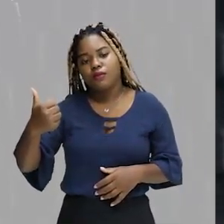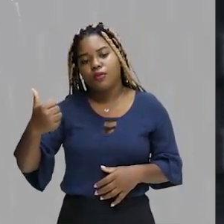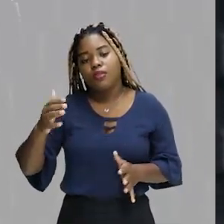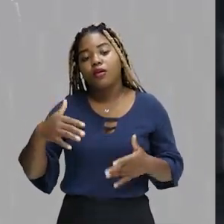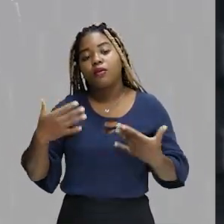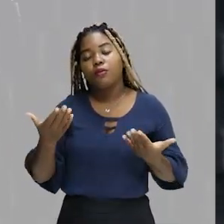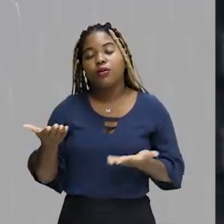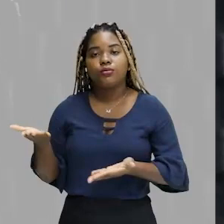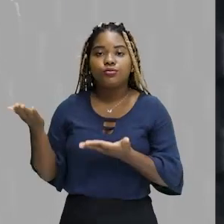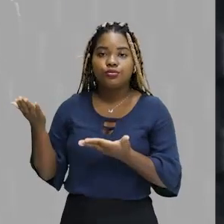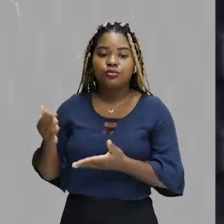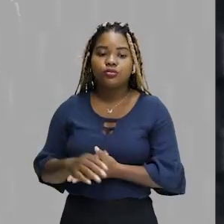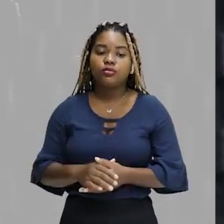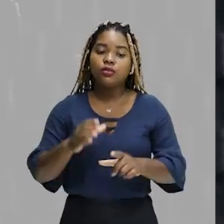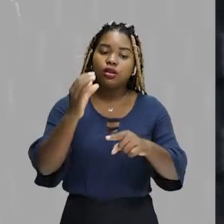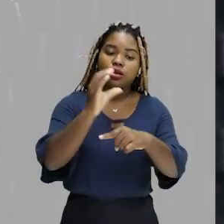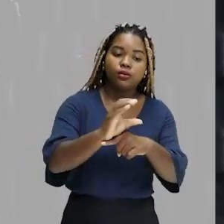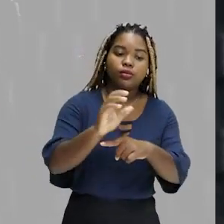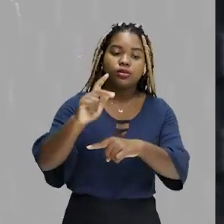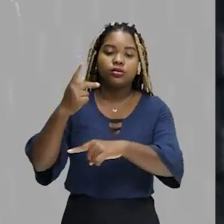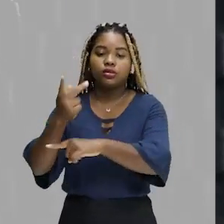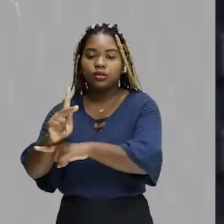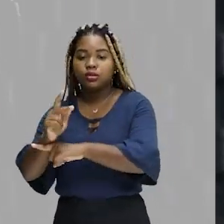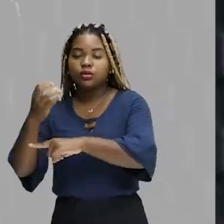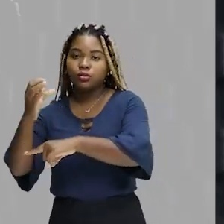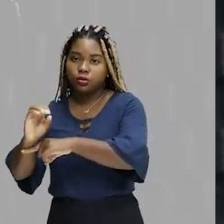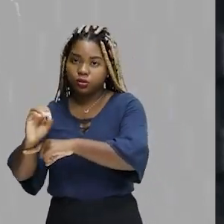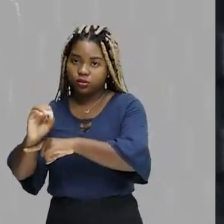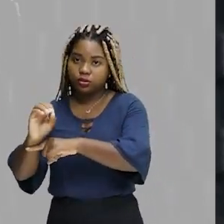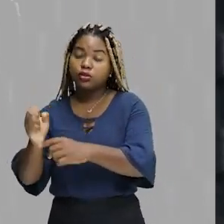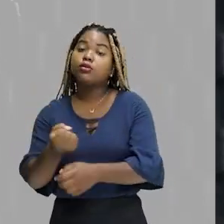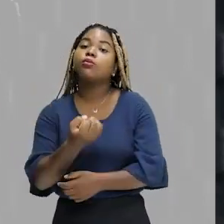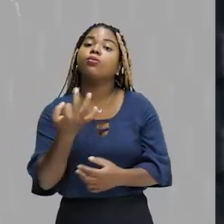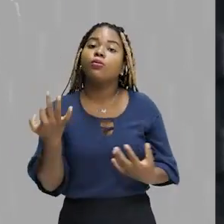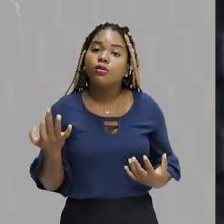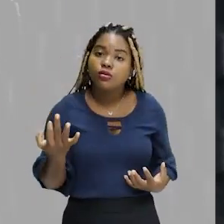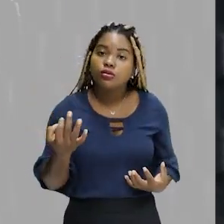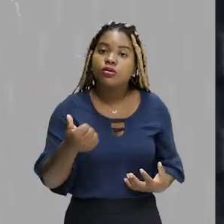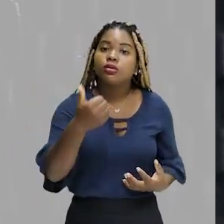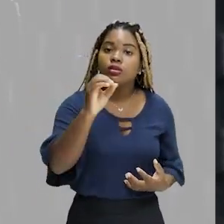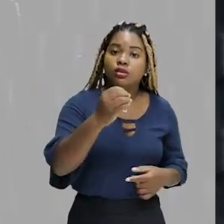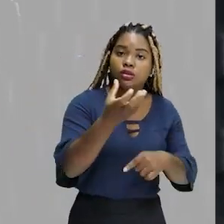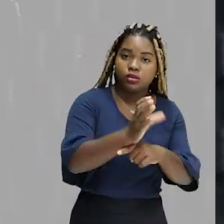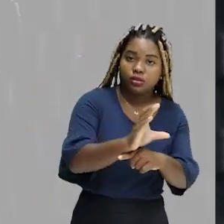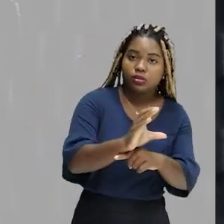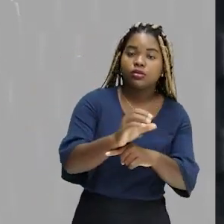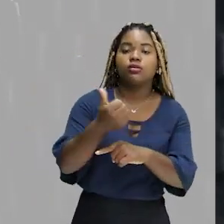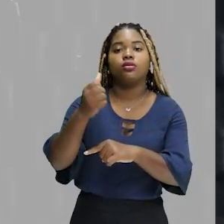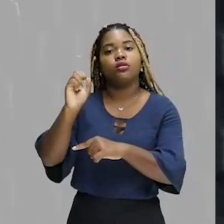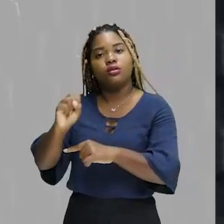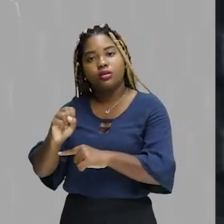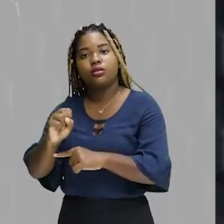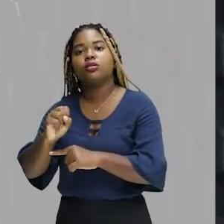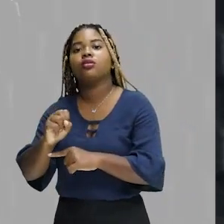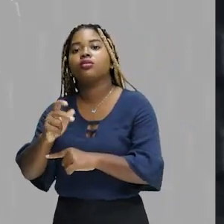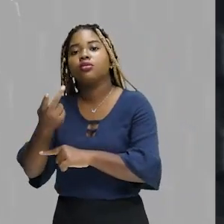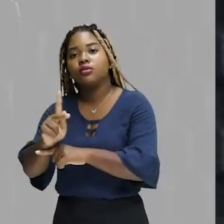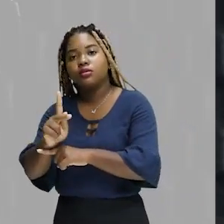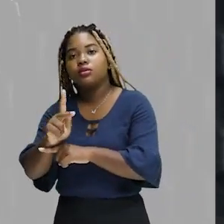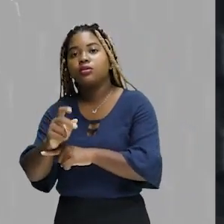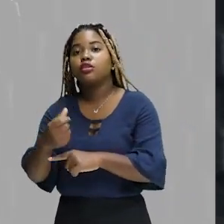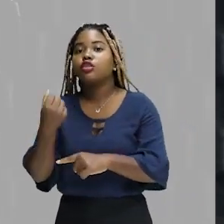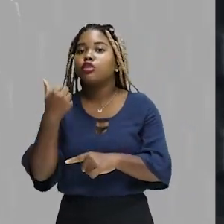os átomos? Carbono, hidrogênio e oxigênio. E quantos? 10 carbonos, 18 hidrogênios